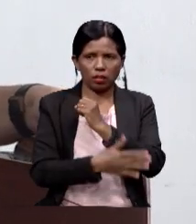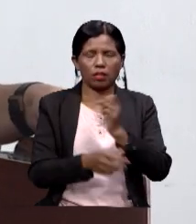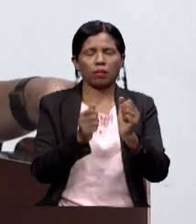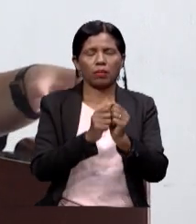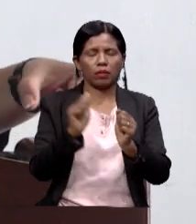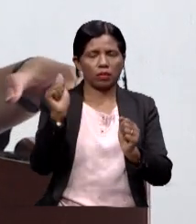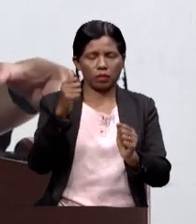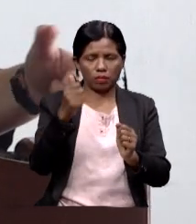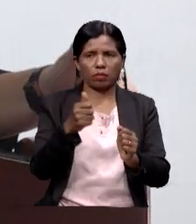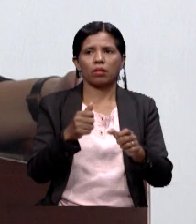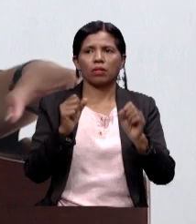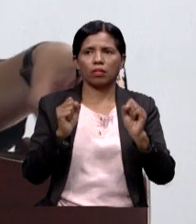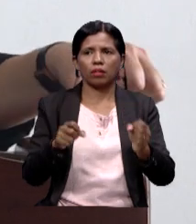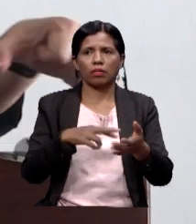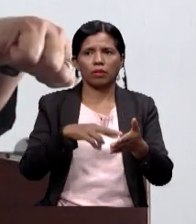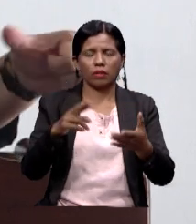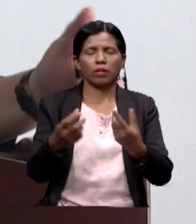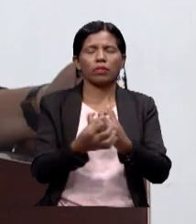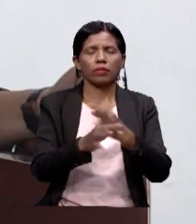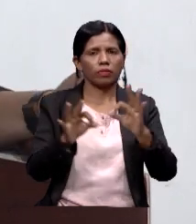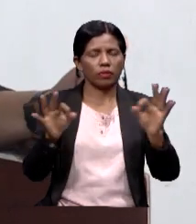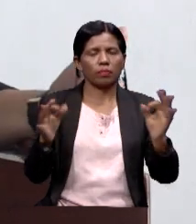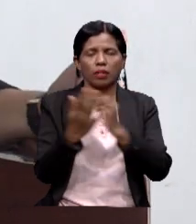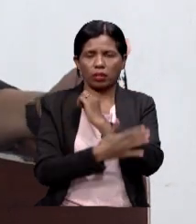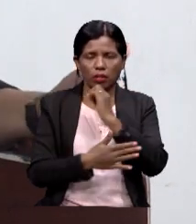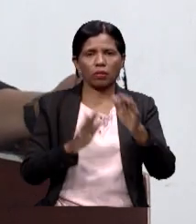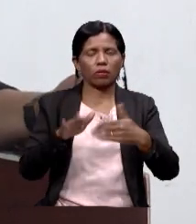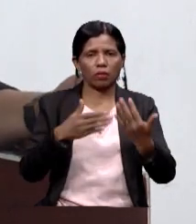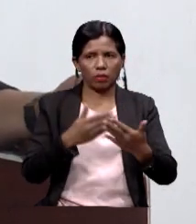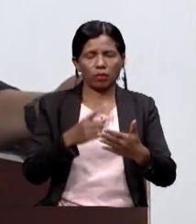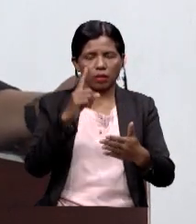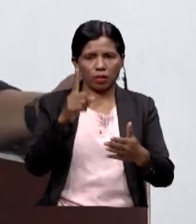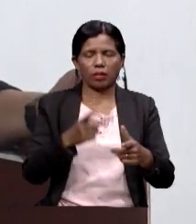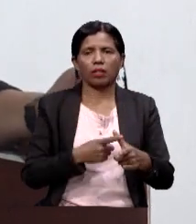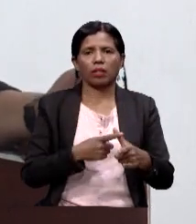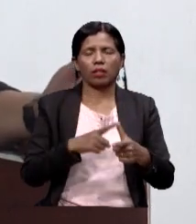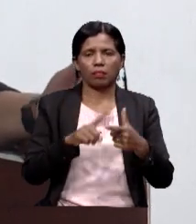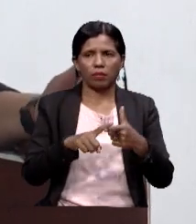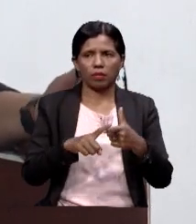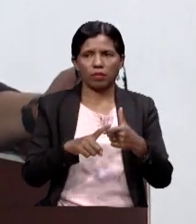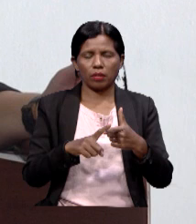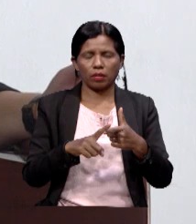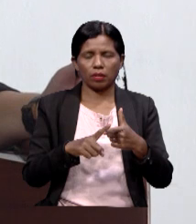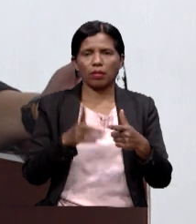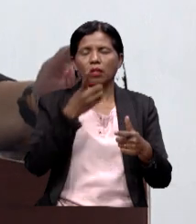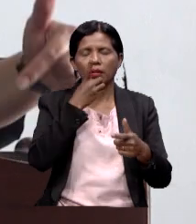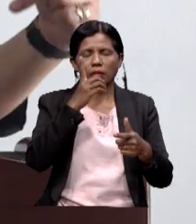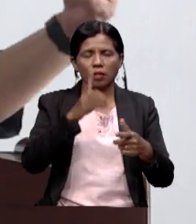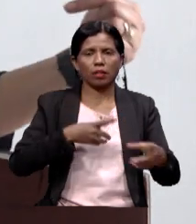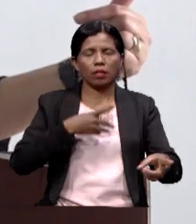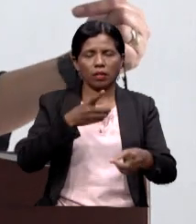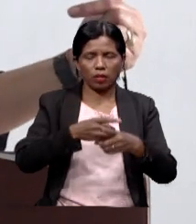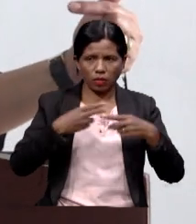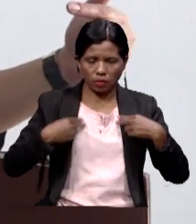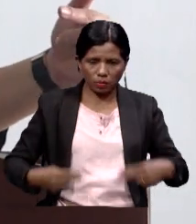no outro para visto free para países outro queira. Ainda nem ida. Segundo, por exemplo, a declaração de direitos humanos,